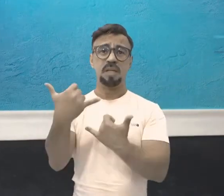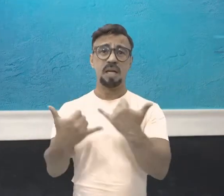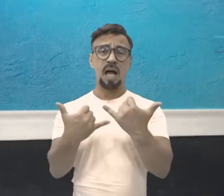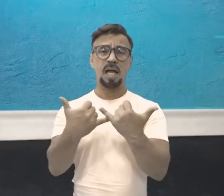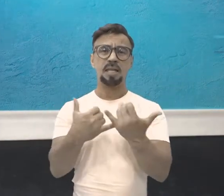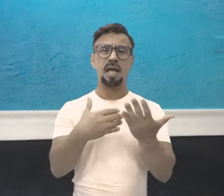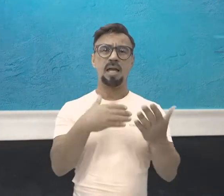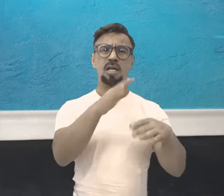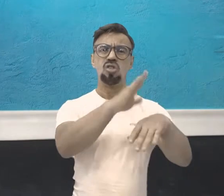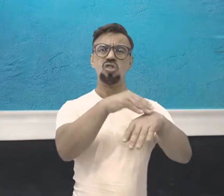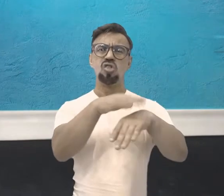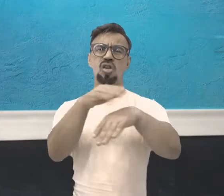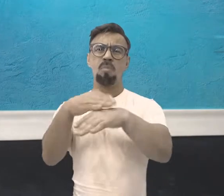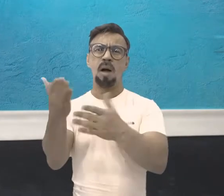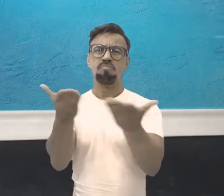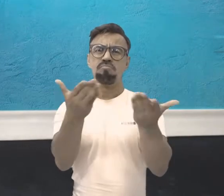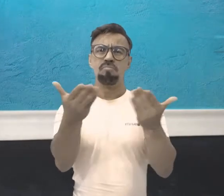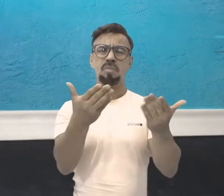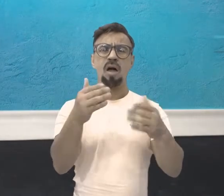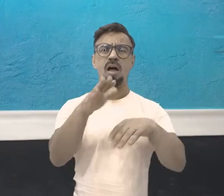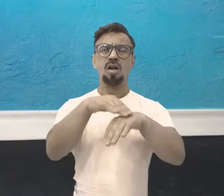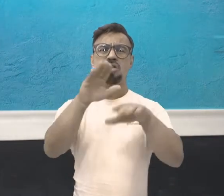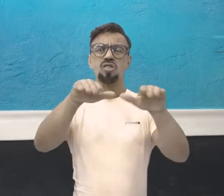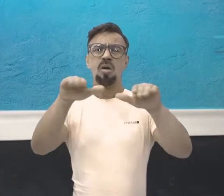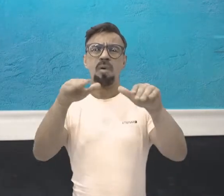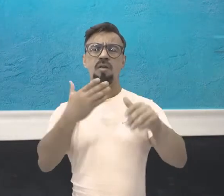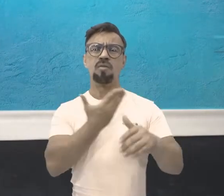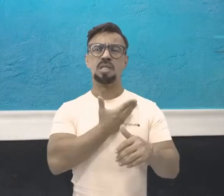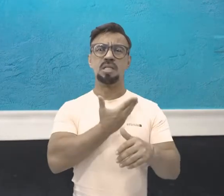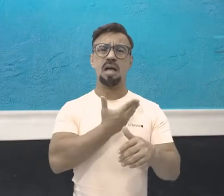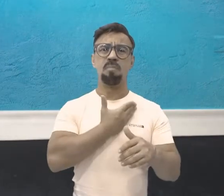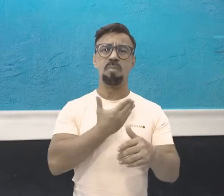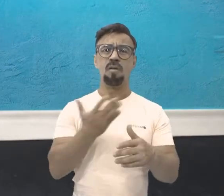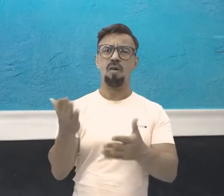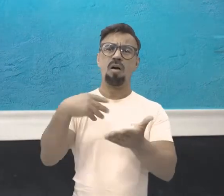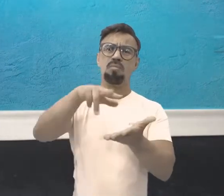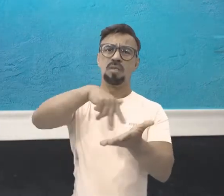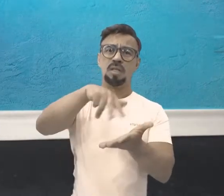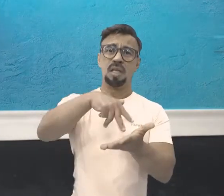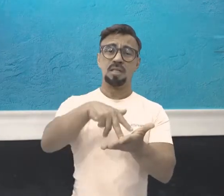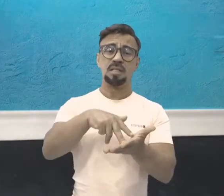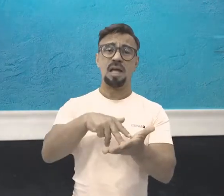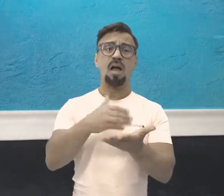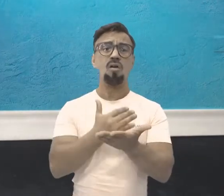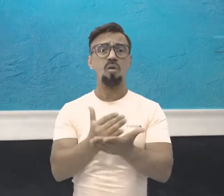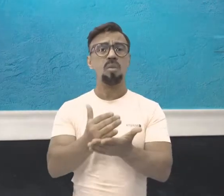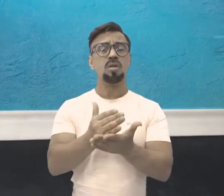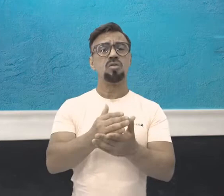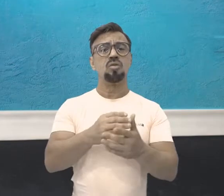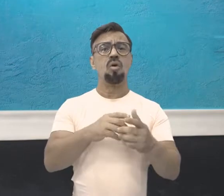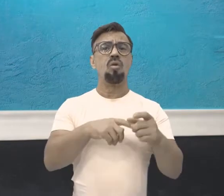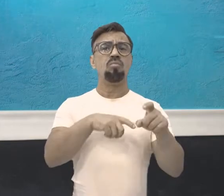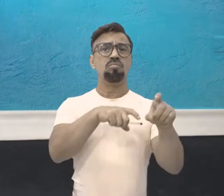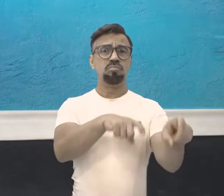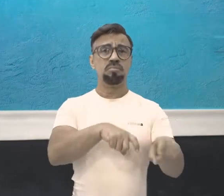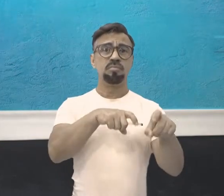eles se juntavam para dançar. E daí surgiu o maracatu rural, o caboclo de